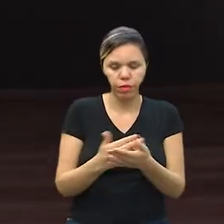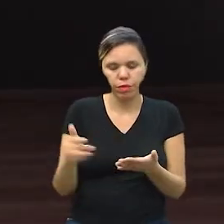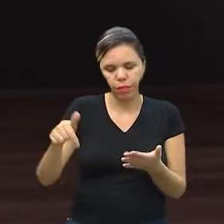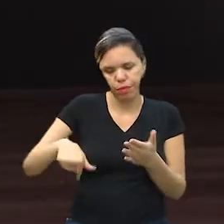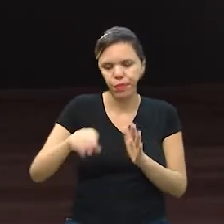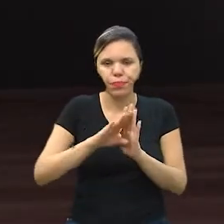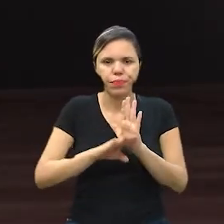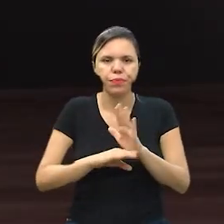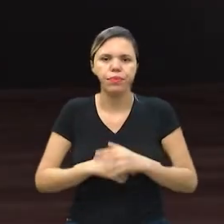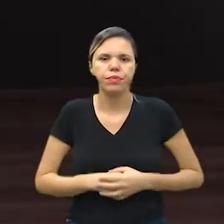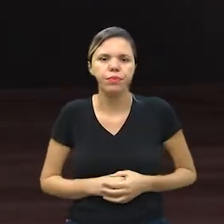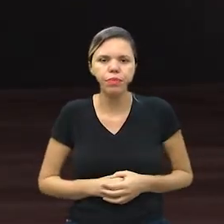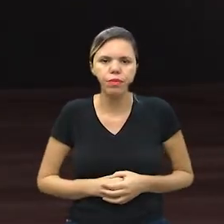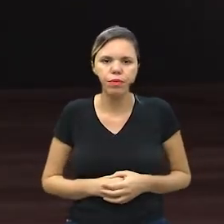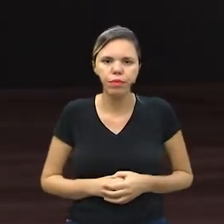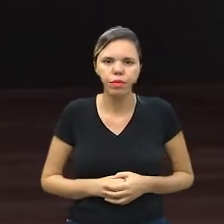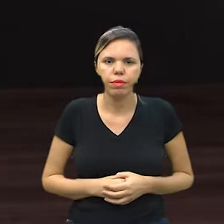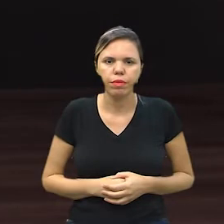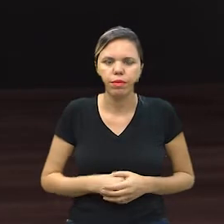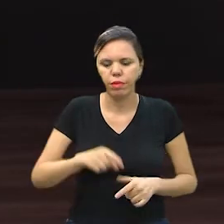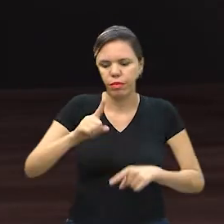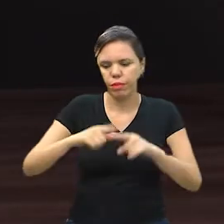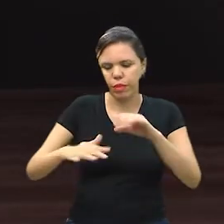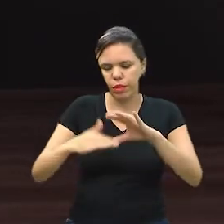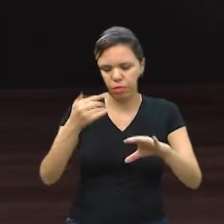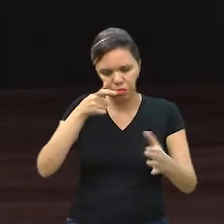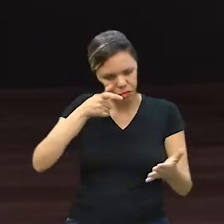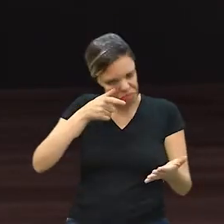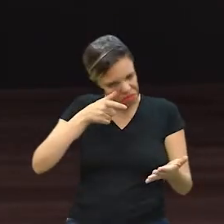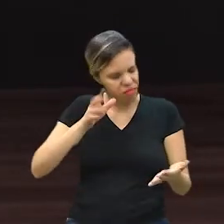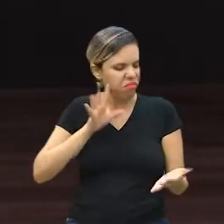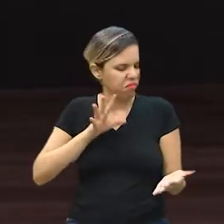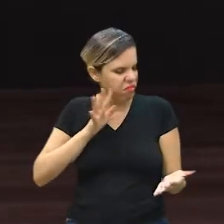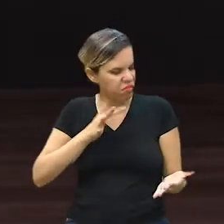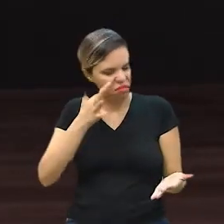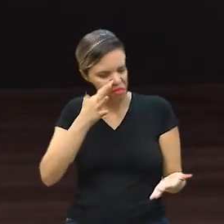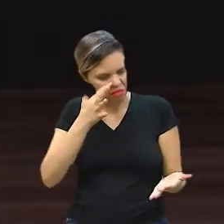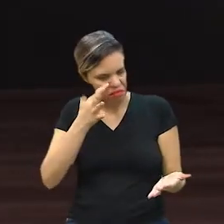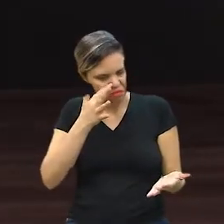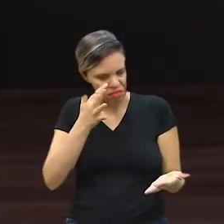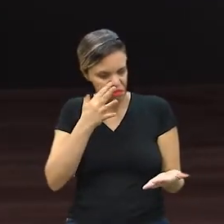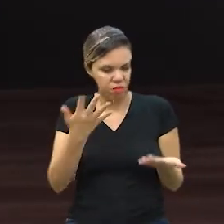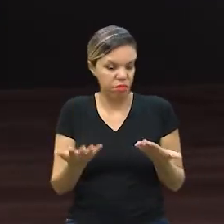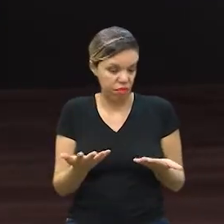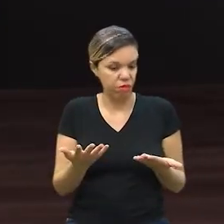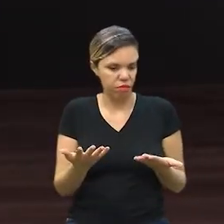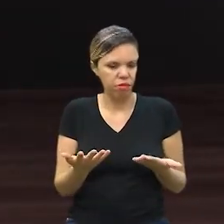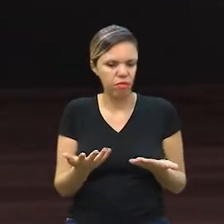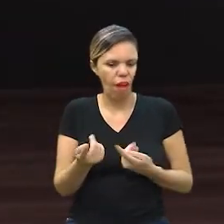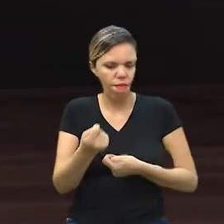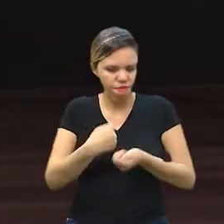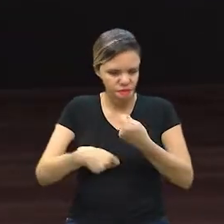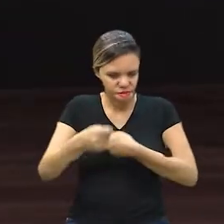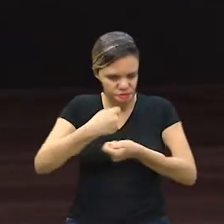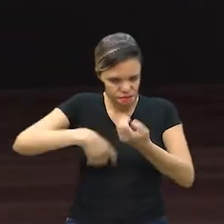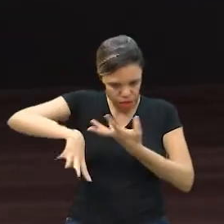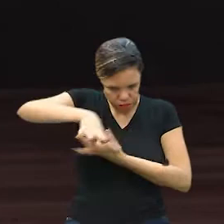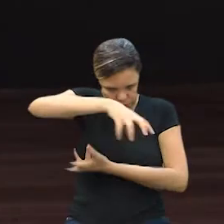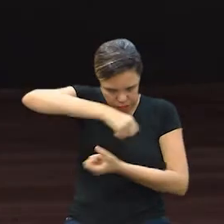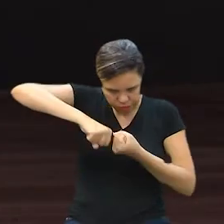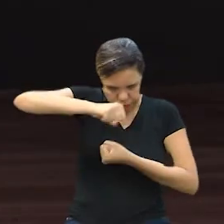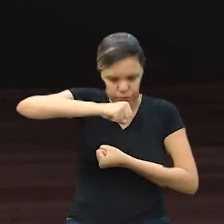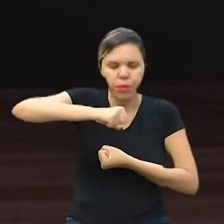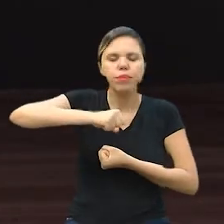conversou um pouquinho antes de começar o programa e quando eu recebi o material, achei super legal nessa questão de ser um